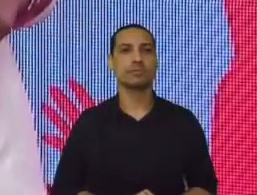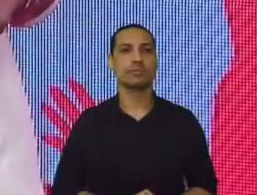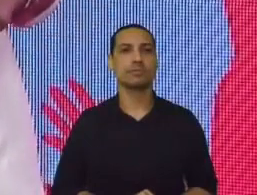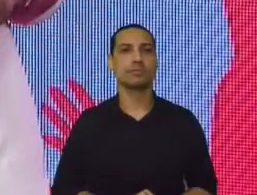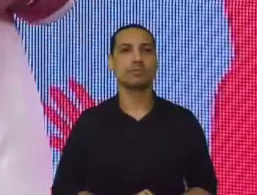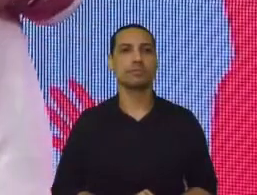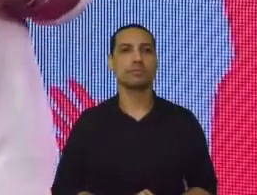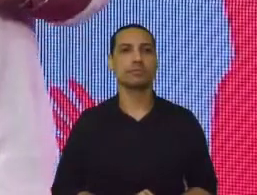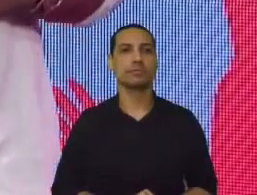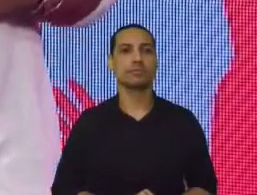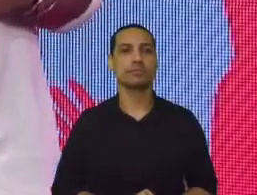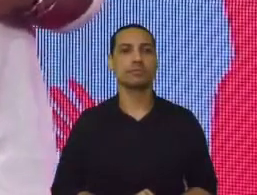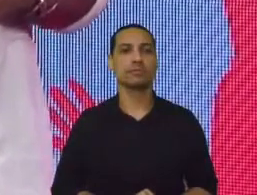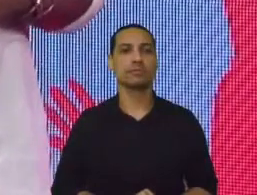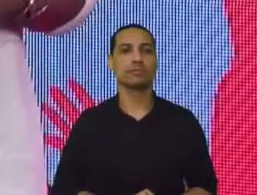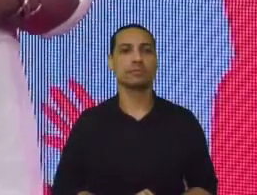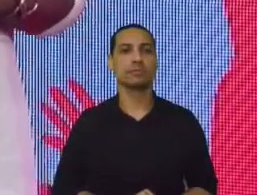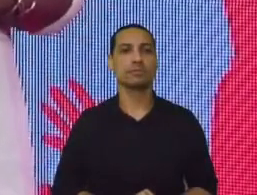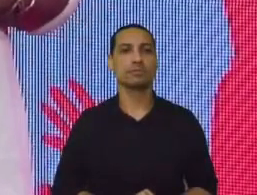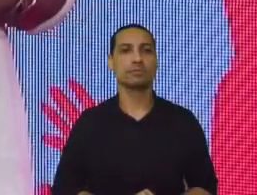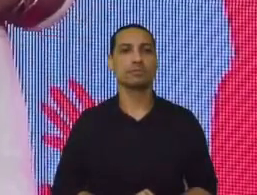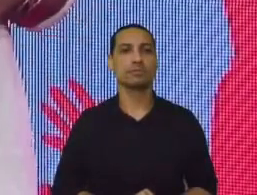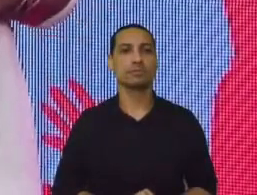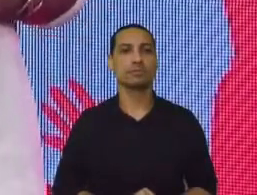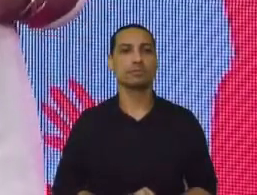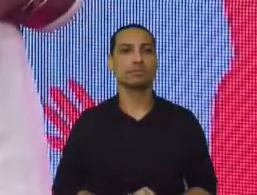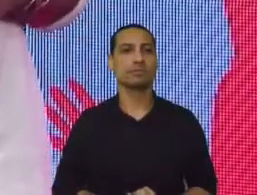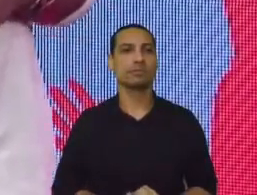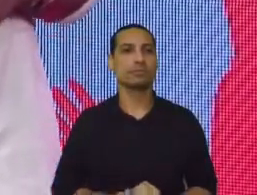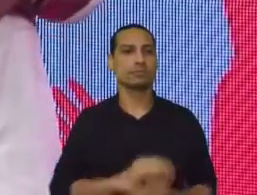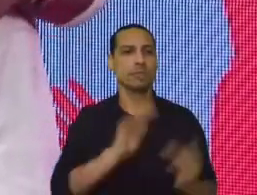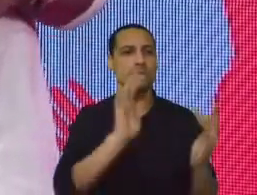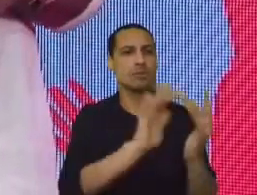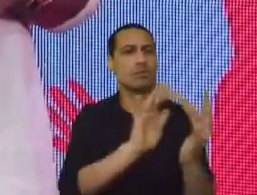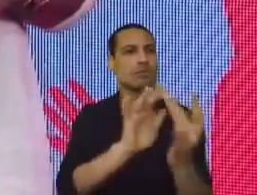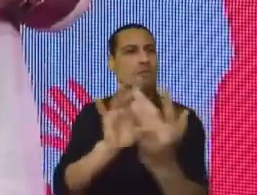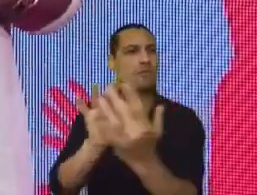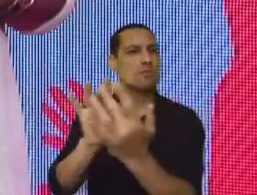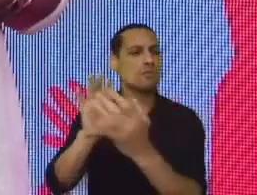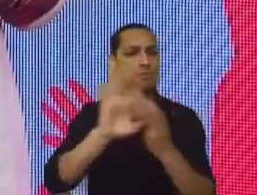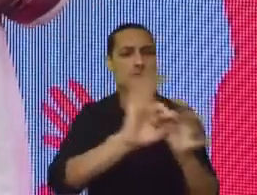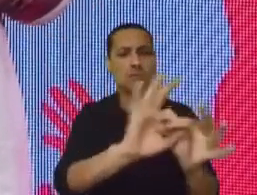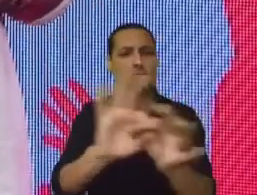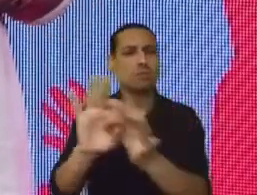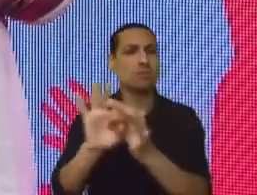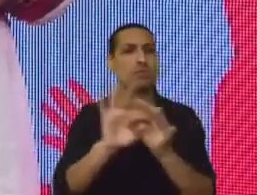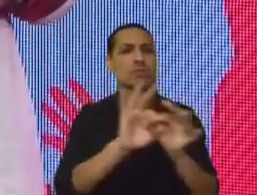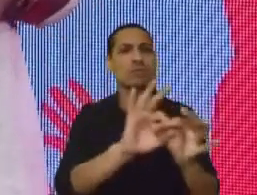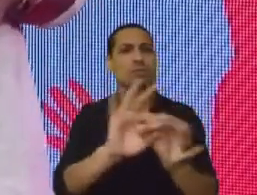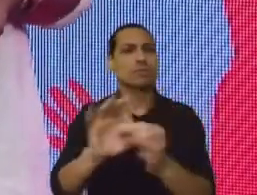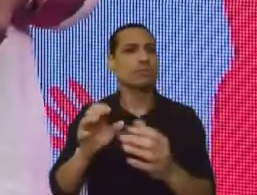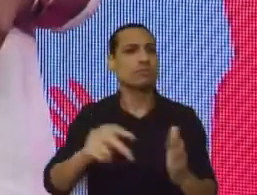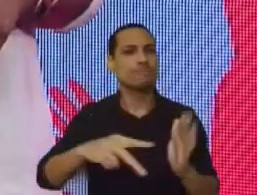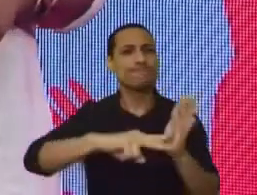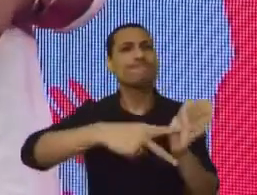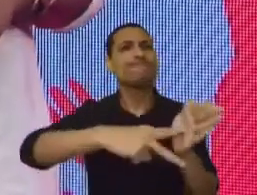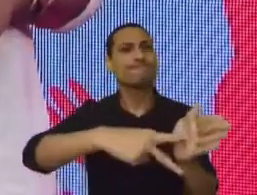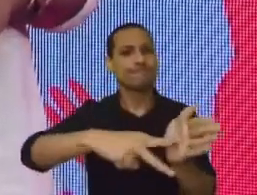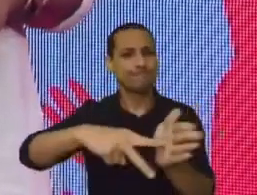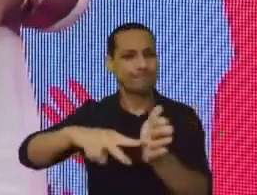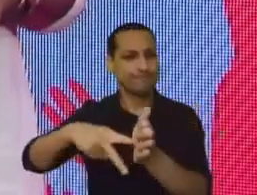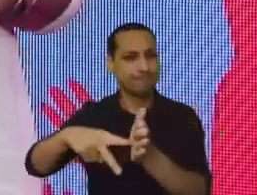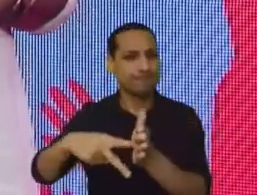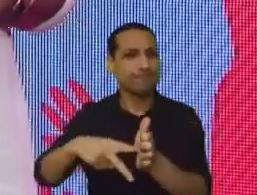Fortalecer os laços com organizações sindicais de todo mundo na expressão concreta do termo. A classe trabalhadora é